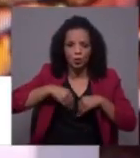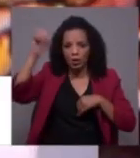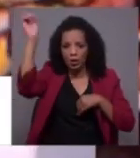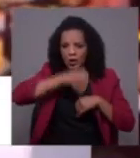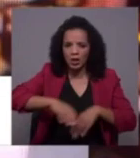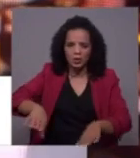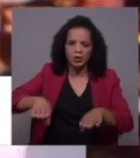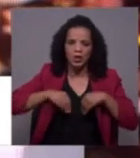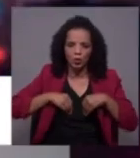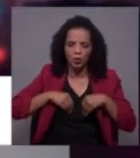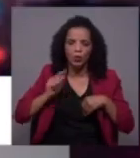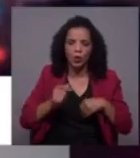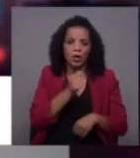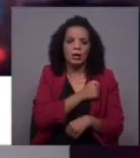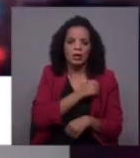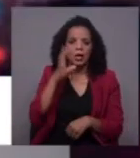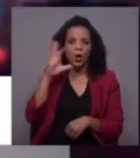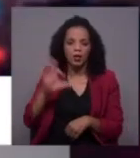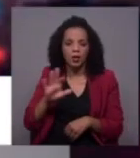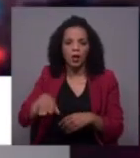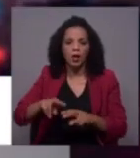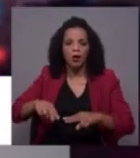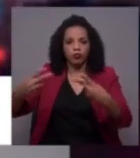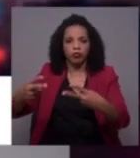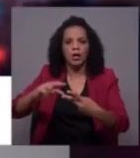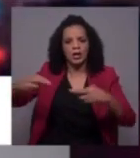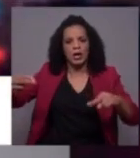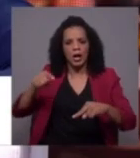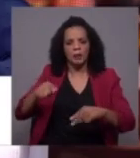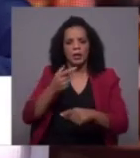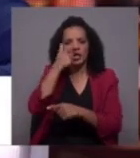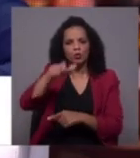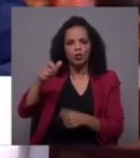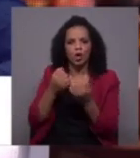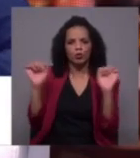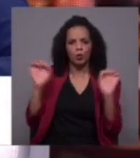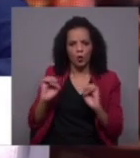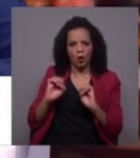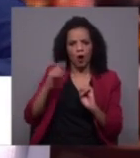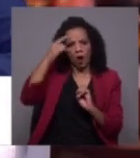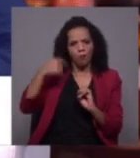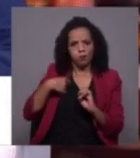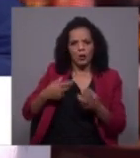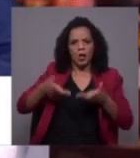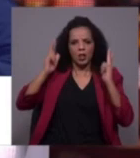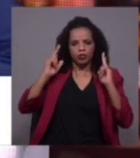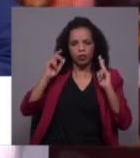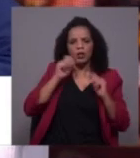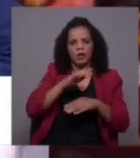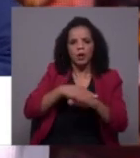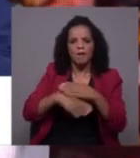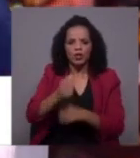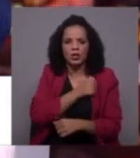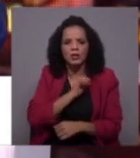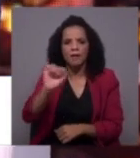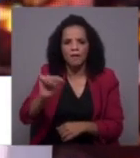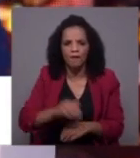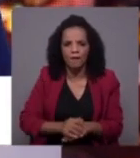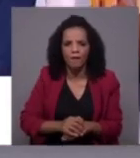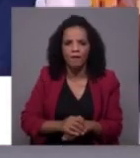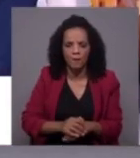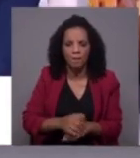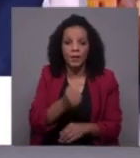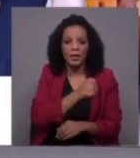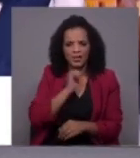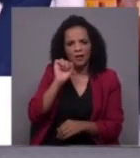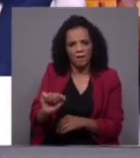ninguém aceitou transitar um alojamento local para o programa da Câmara. Então as pessoas não têm autonomia e consciência, não são livres de fazer o que quiserem das suas casas, iam meter a